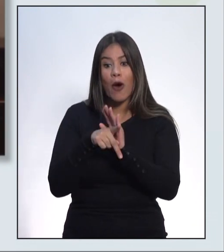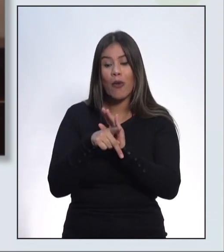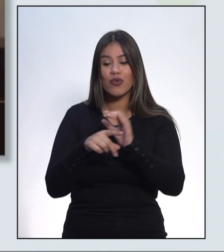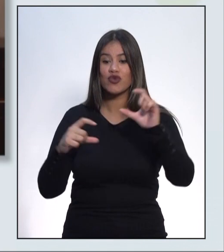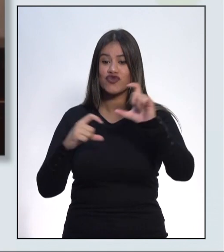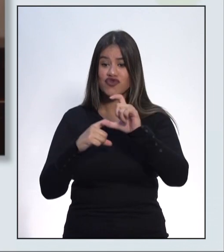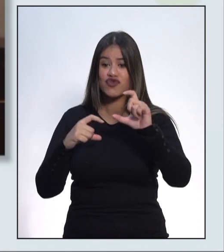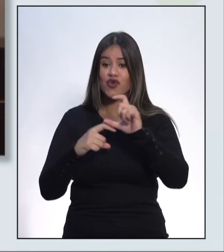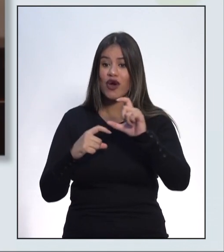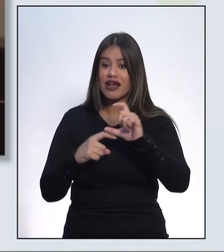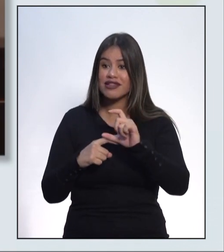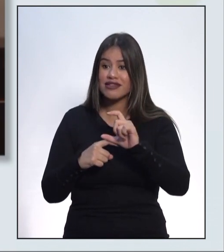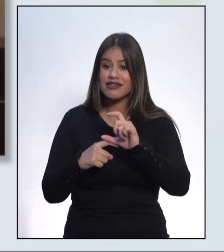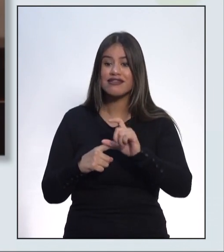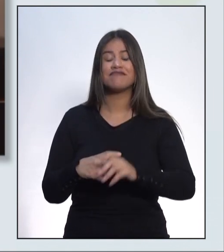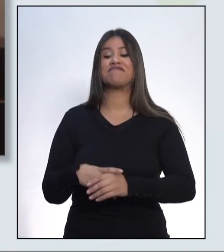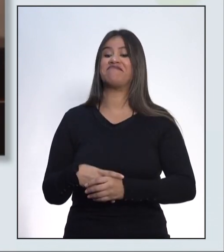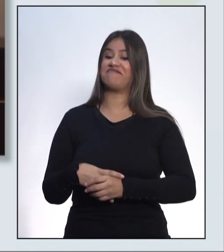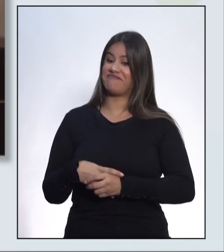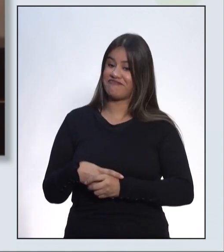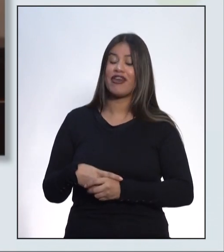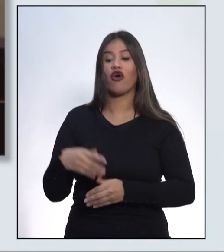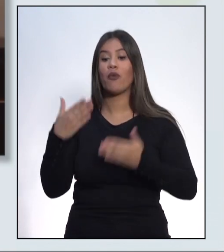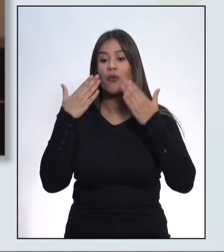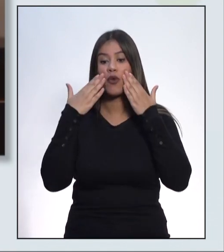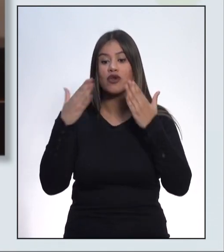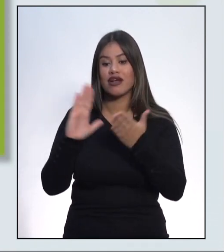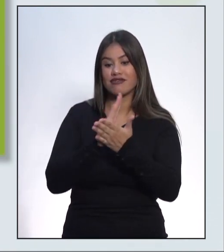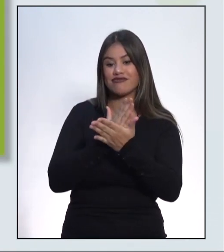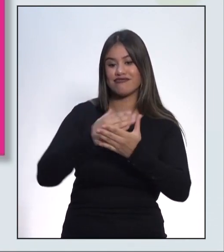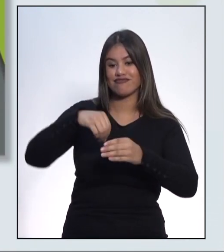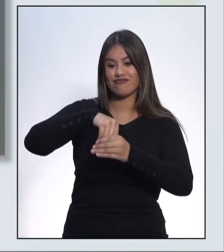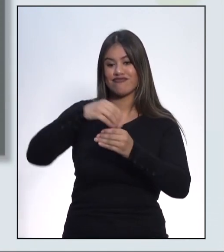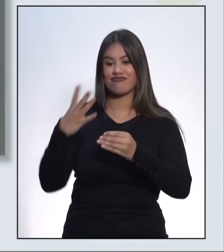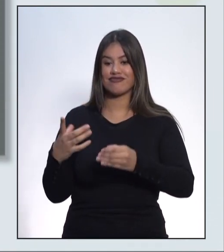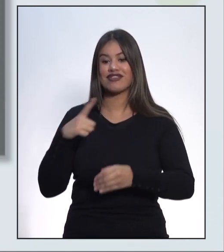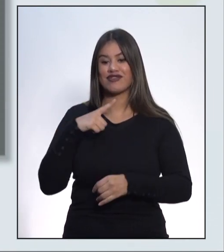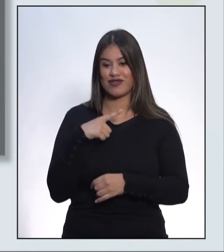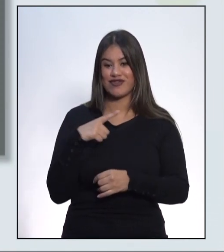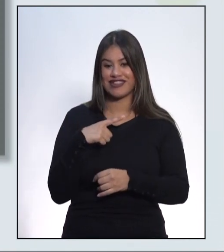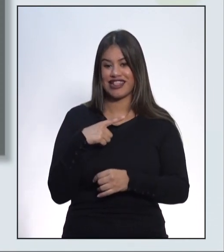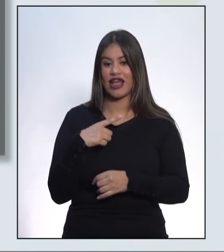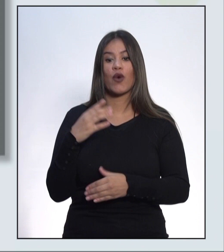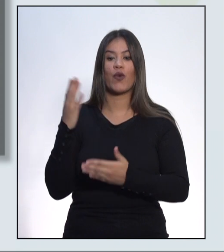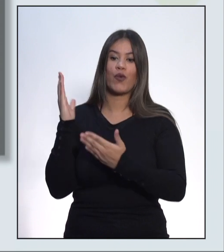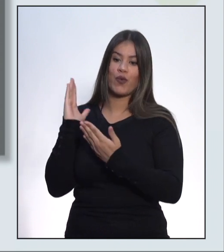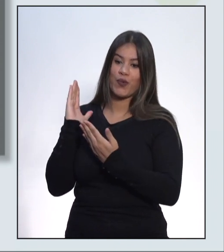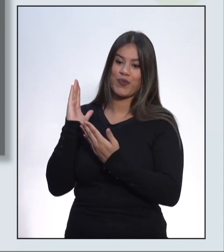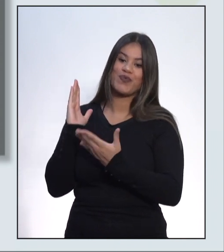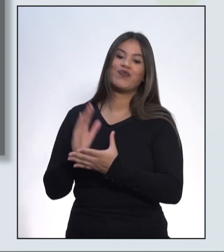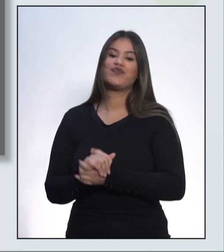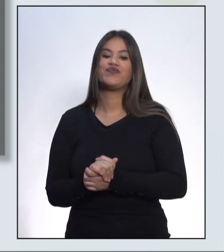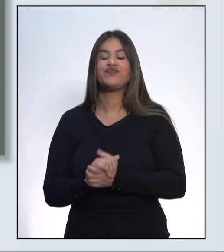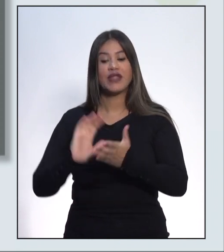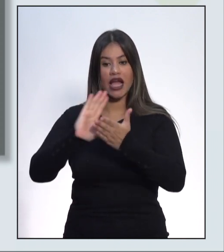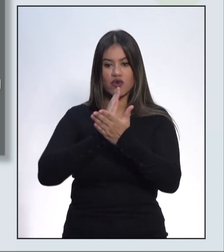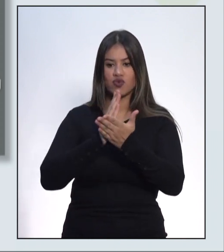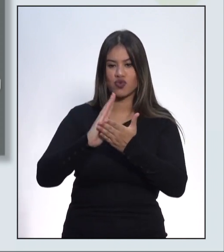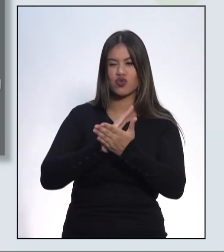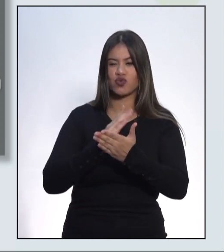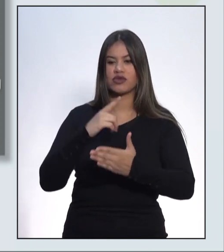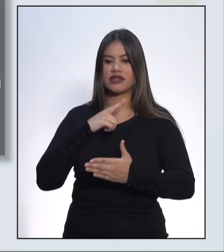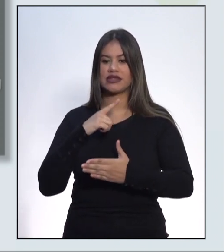para vocês de alguns conteúdos que são publicados também na internet. Então, para dar aqui alguns exemplos para vocês de como alguns